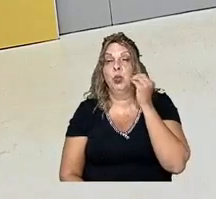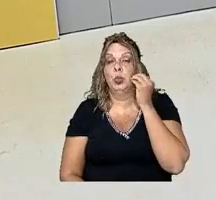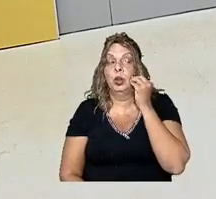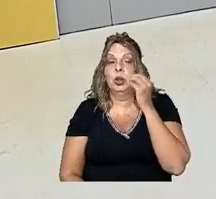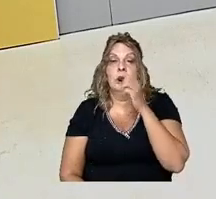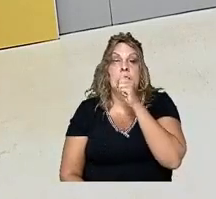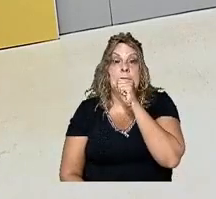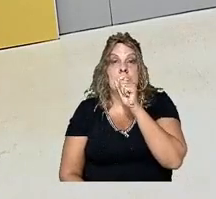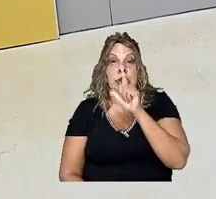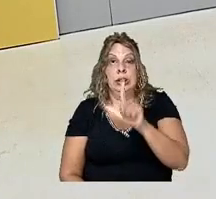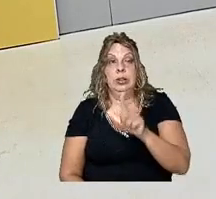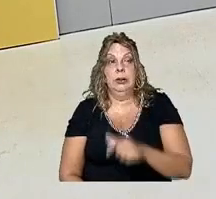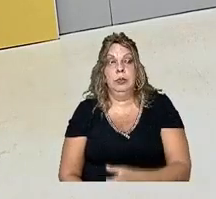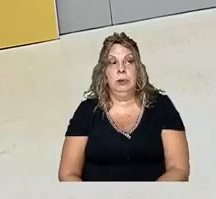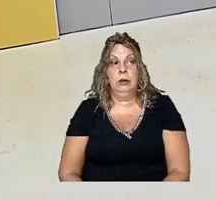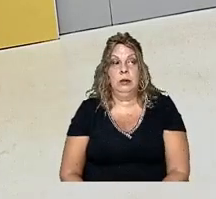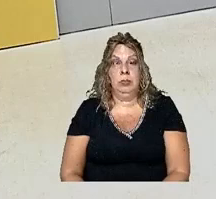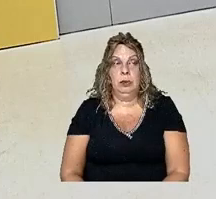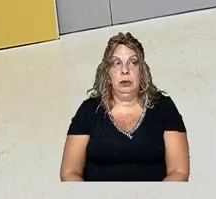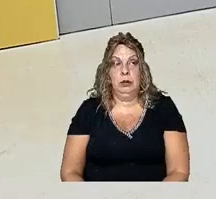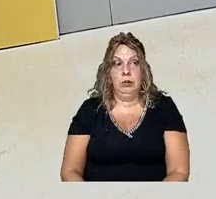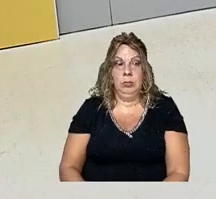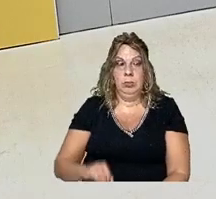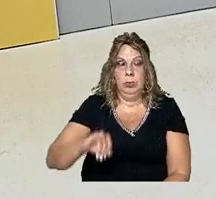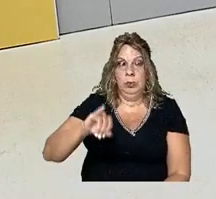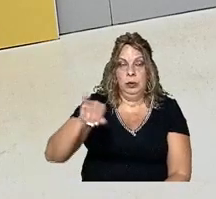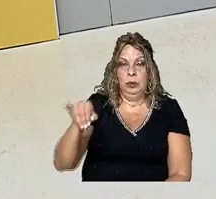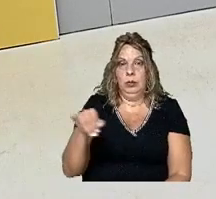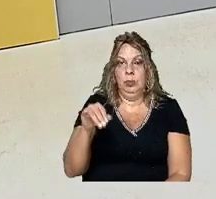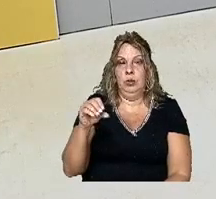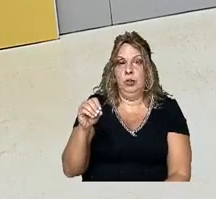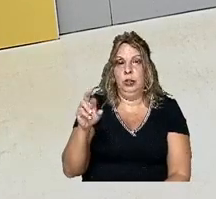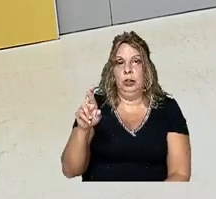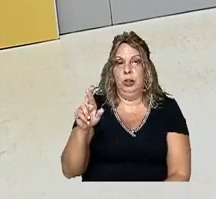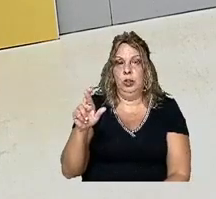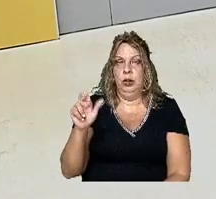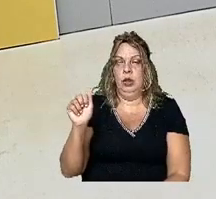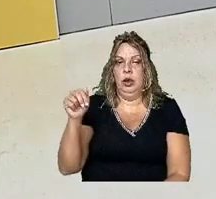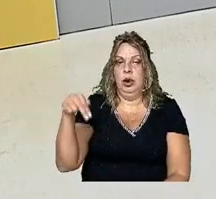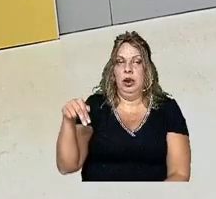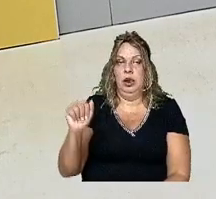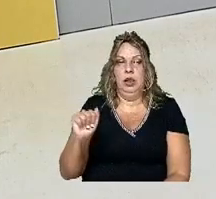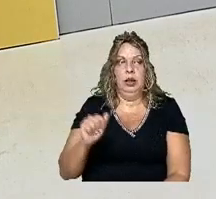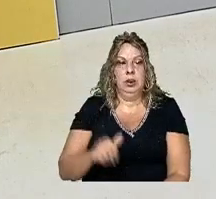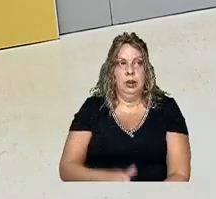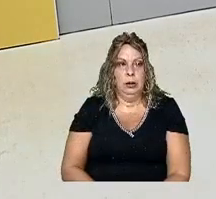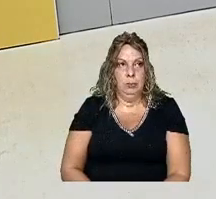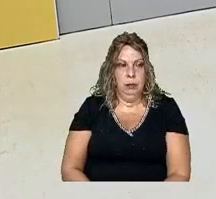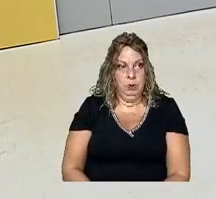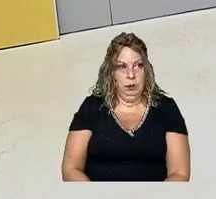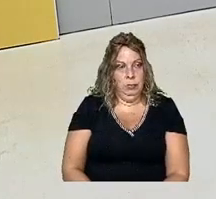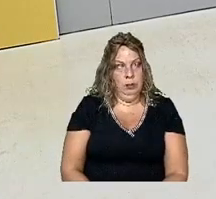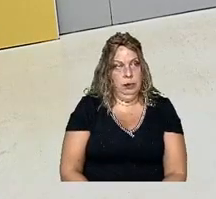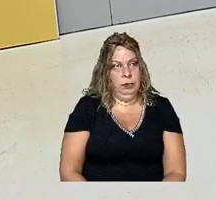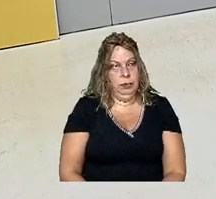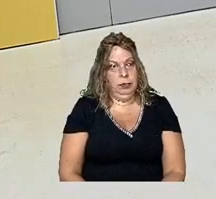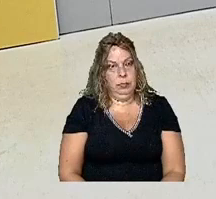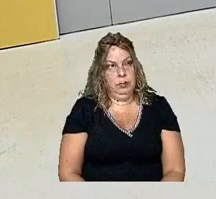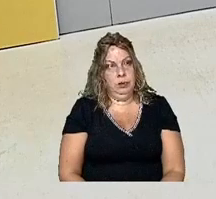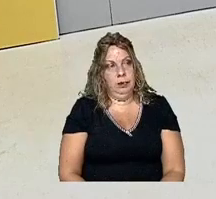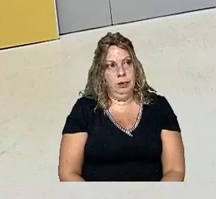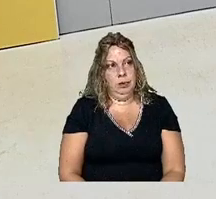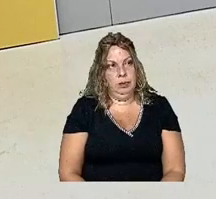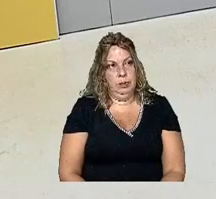Evelyn. Beijos! Johanna disse, quarto prêmio, aí vou eu! Simbora, simbora! Vamos lá, gente,